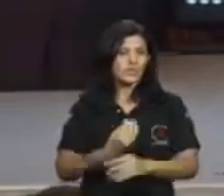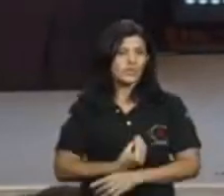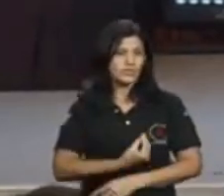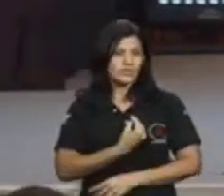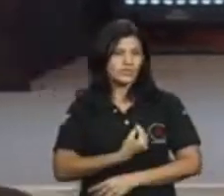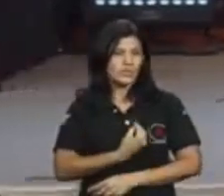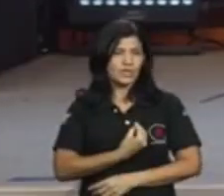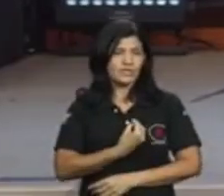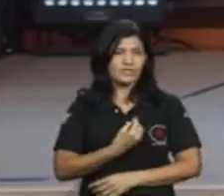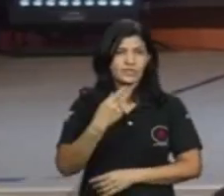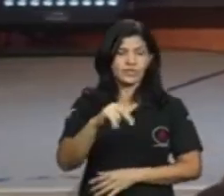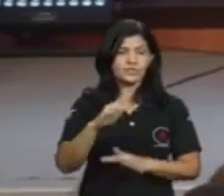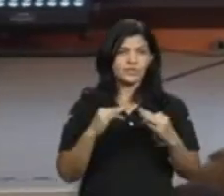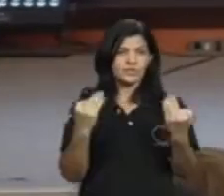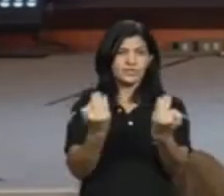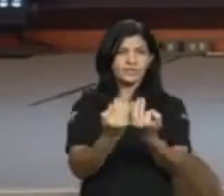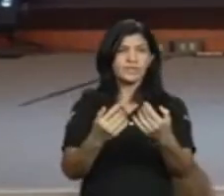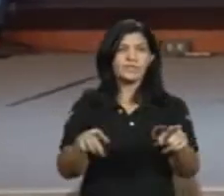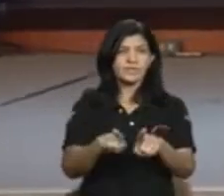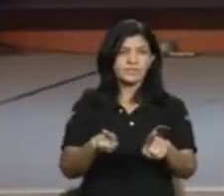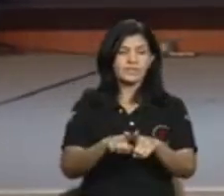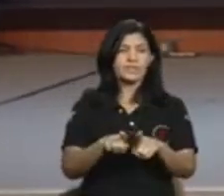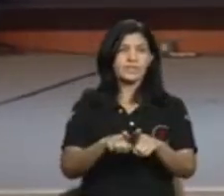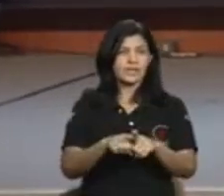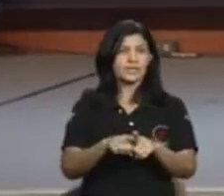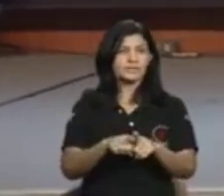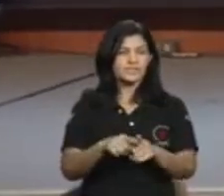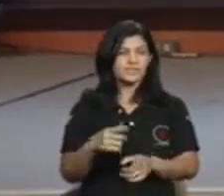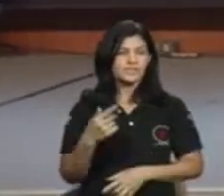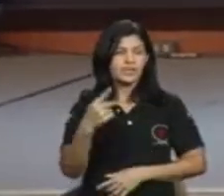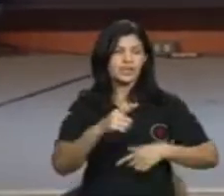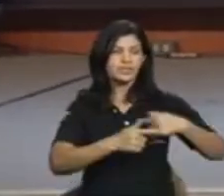sobre a sua família, sobre a sua geração.